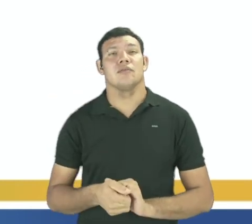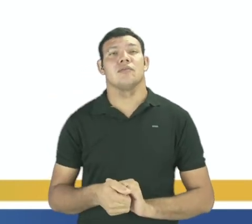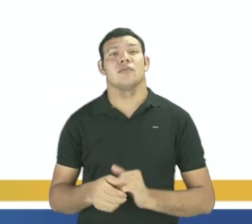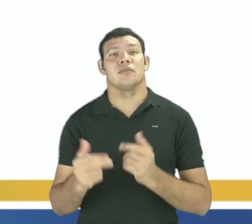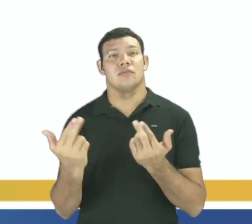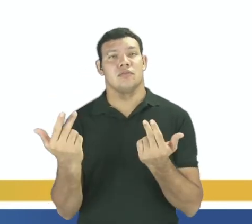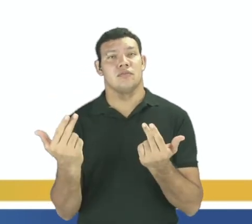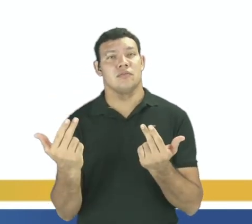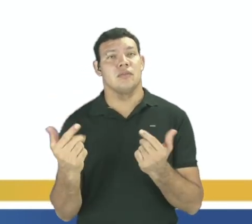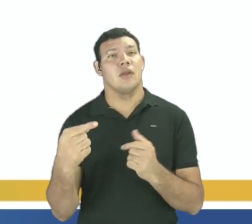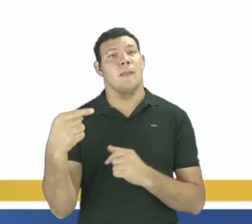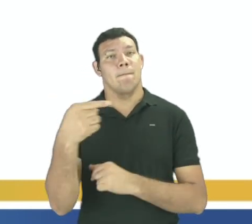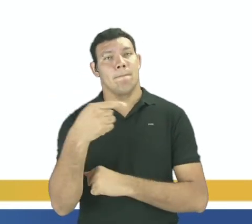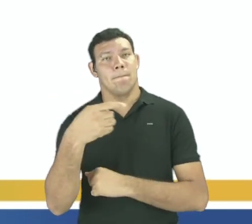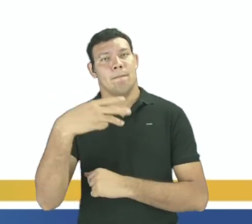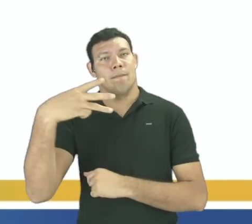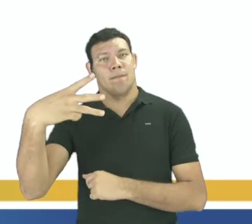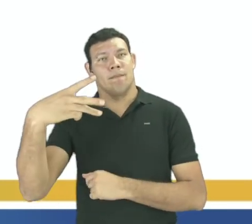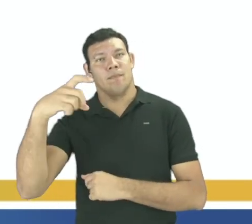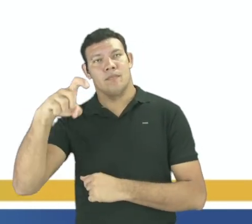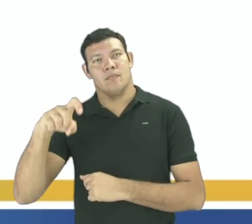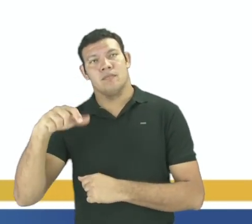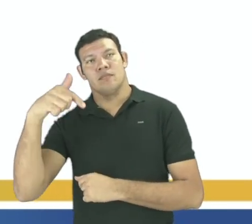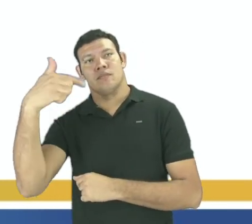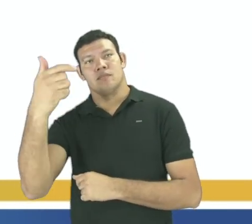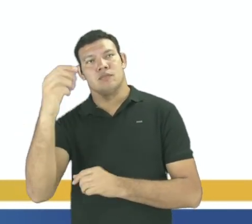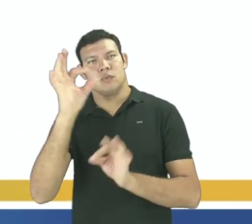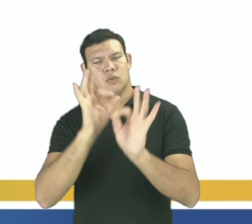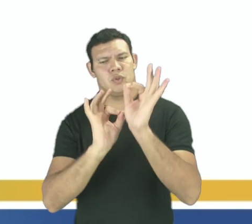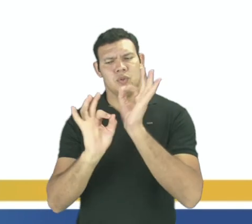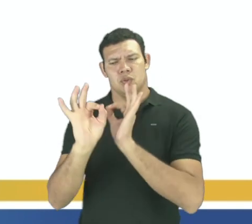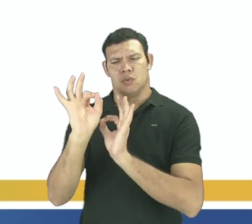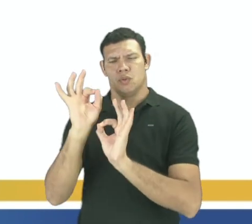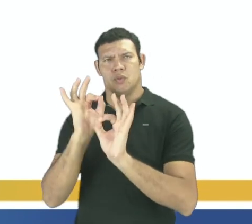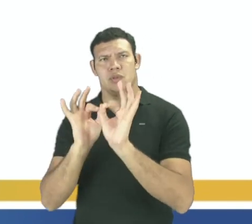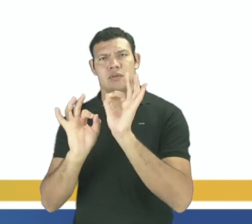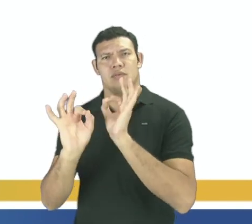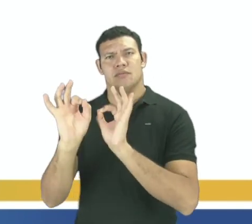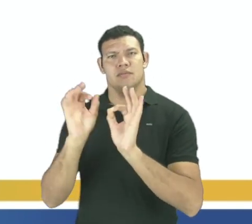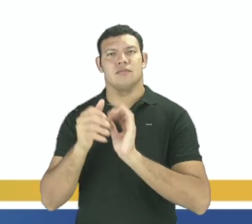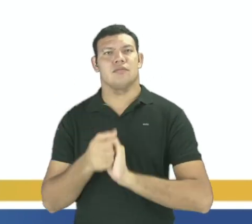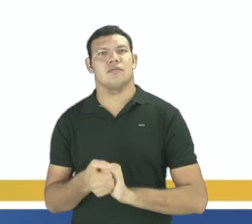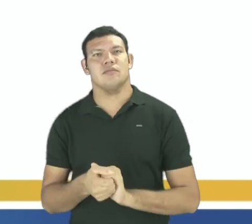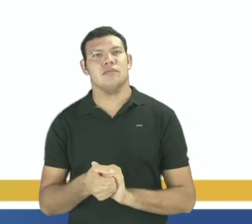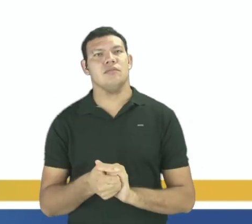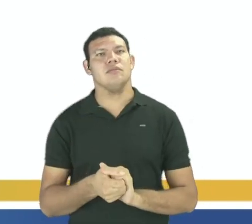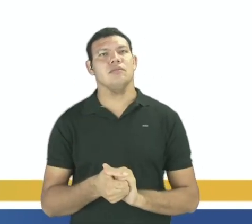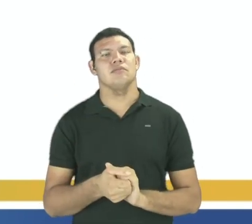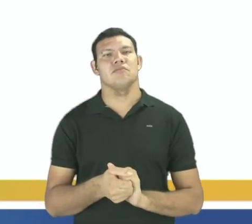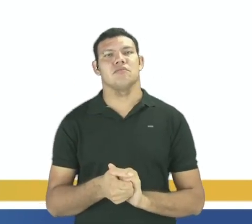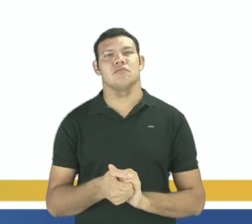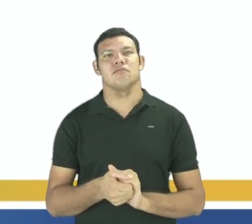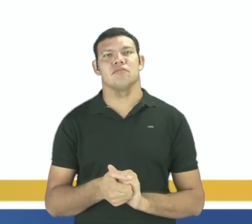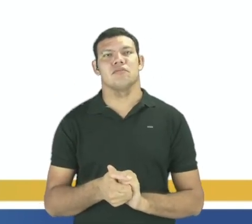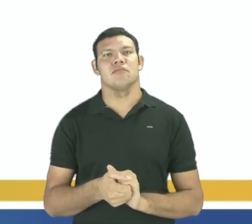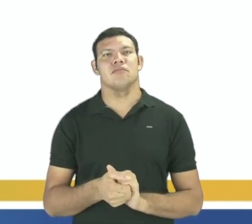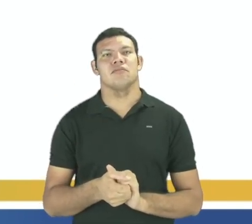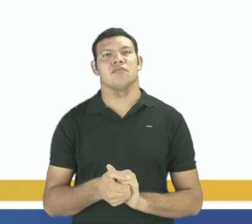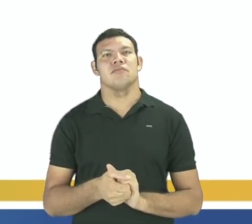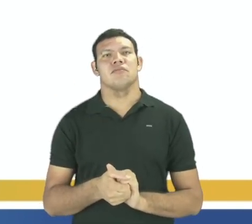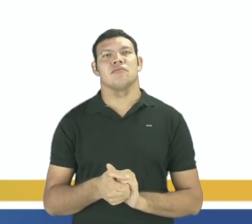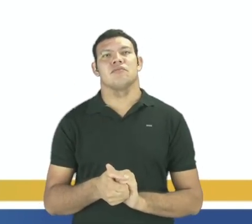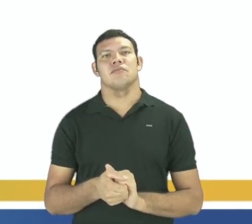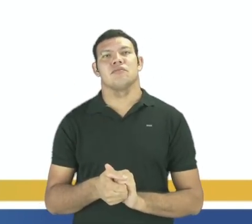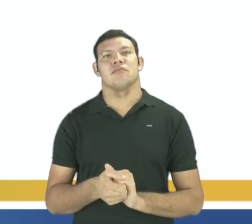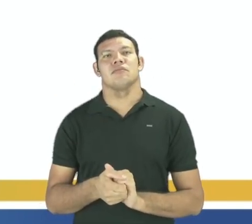o menos 3x ao quadrado. Então, já se organiza. Tem ainda grau 2? Tem não. Então, vamos para o